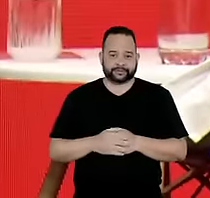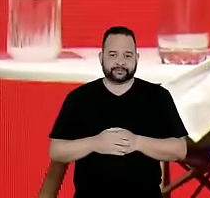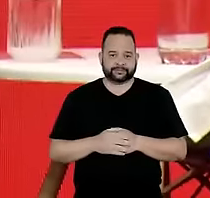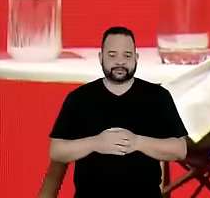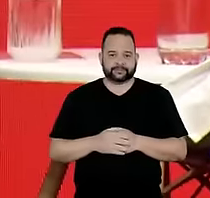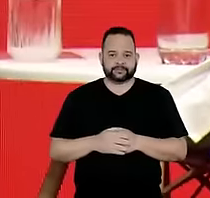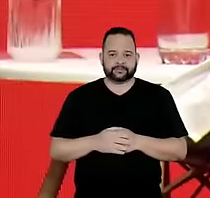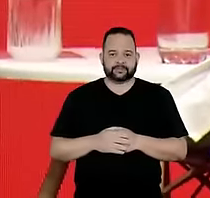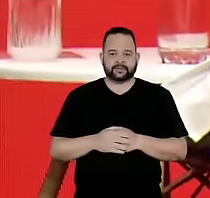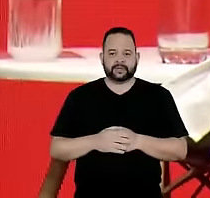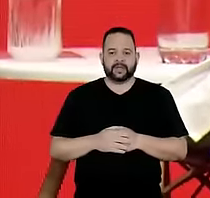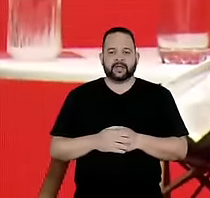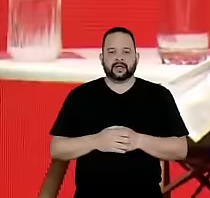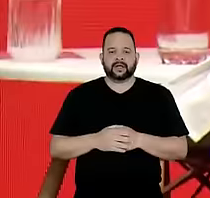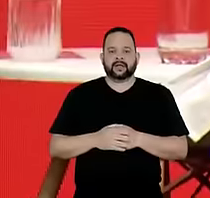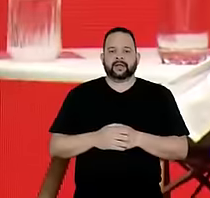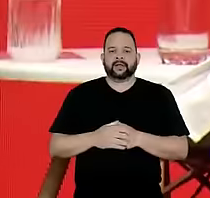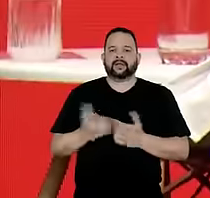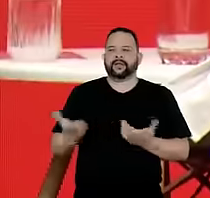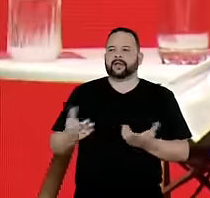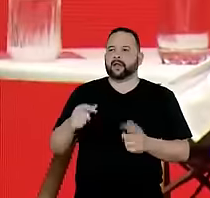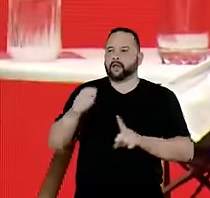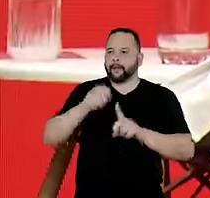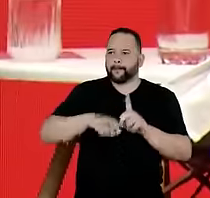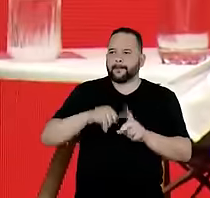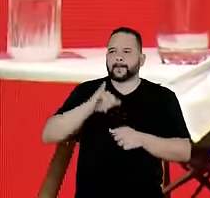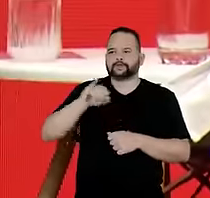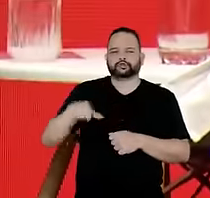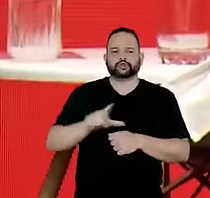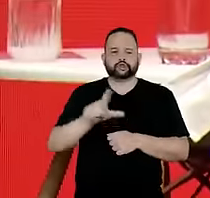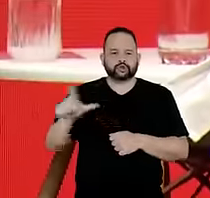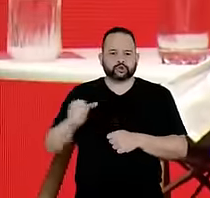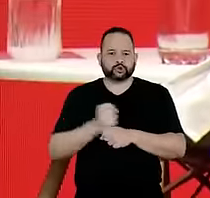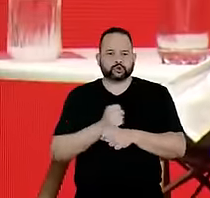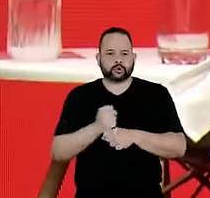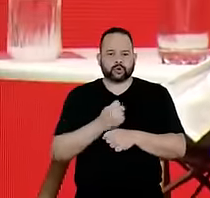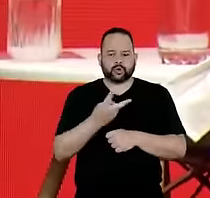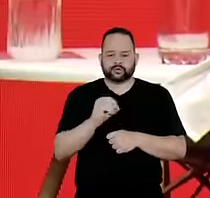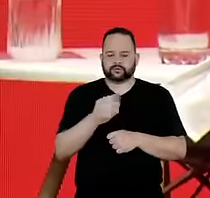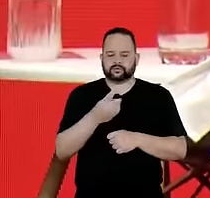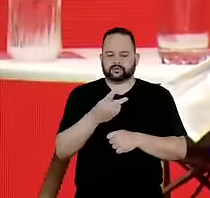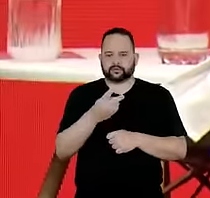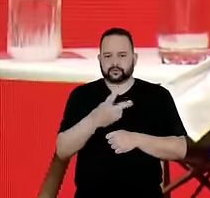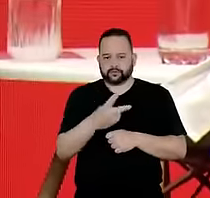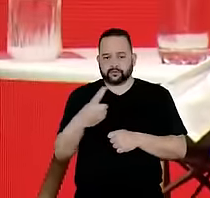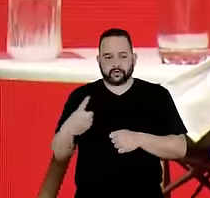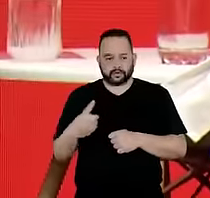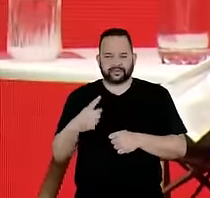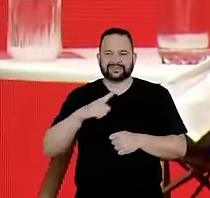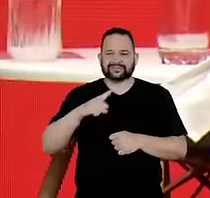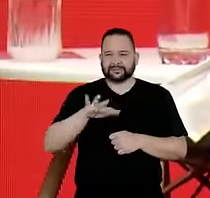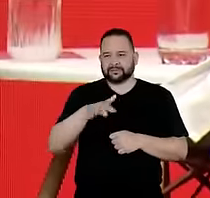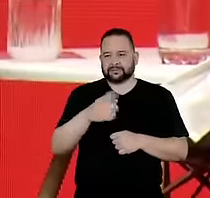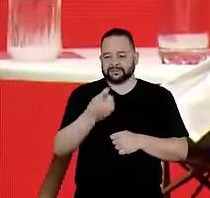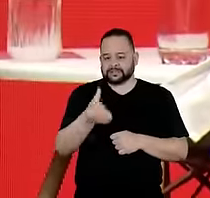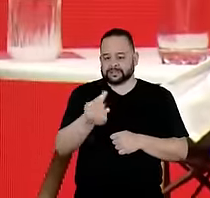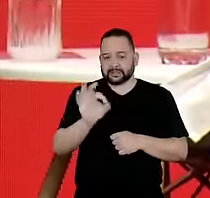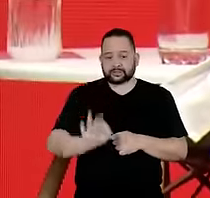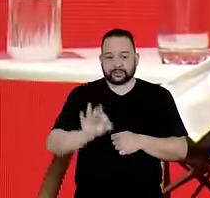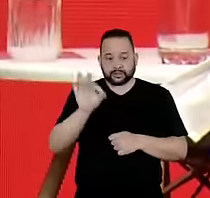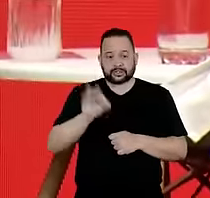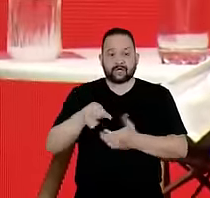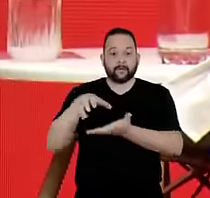a equites em Julho de 21 eh nos portfólios Era cerca de 16% hoje em dia tá por volta de